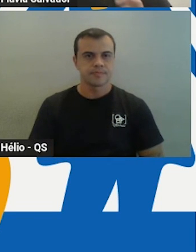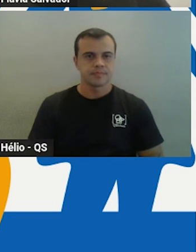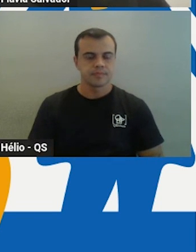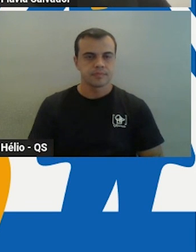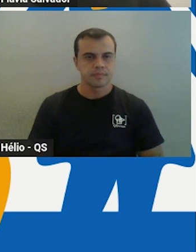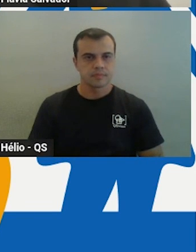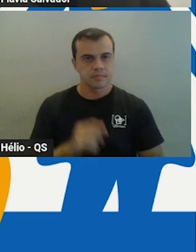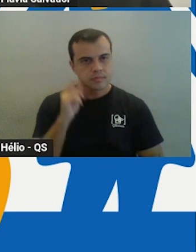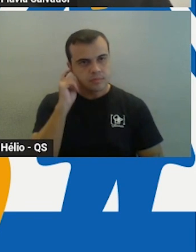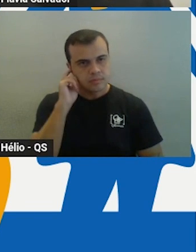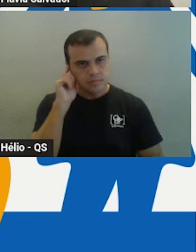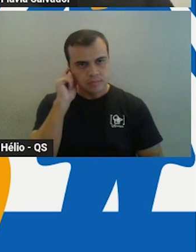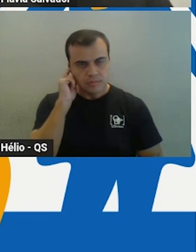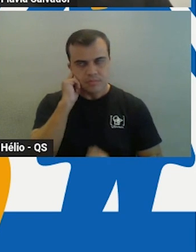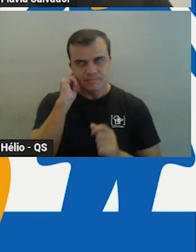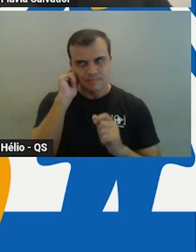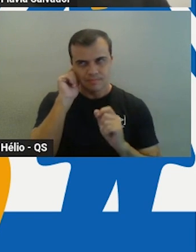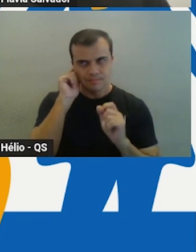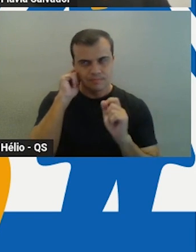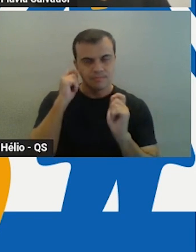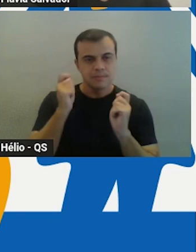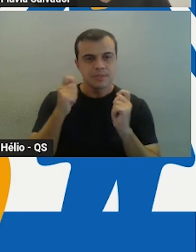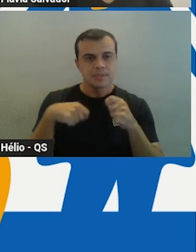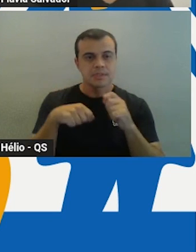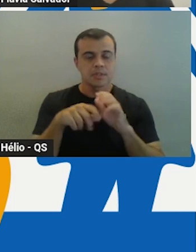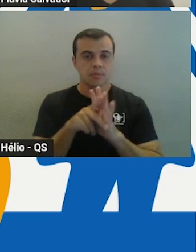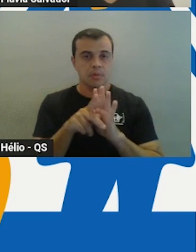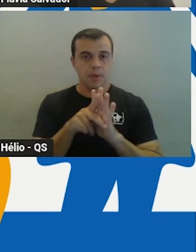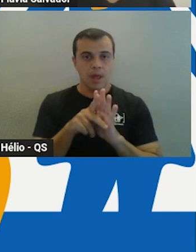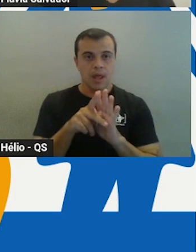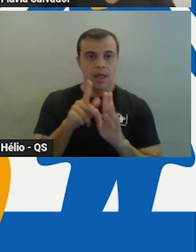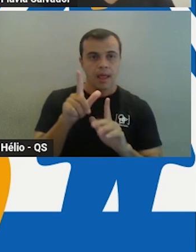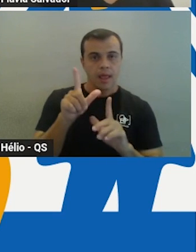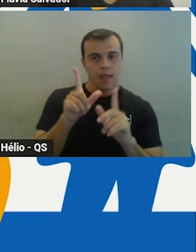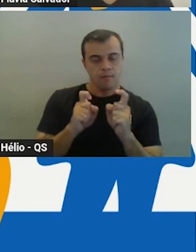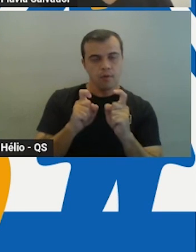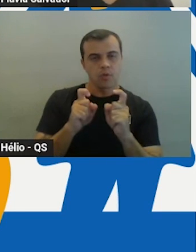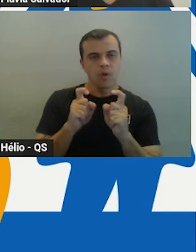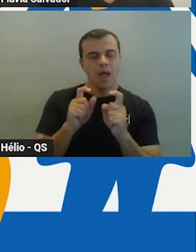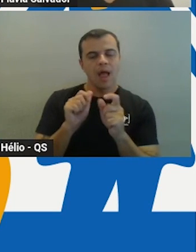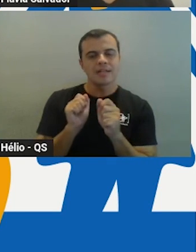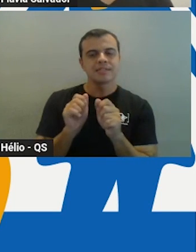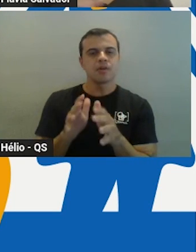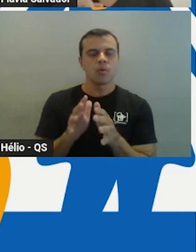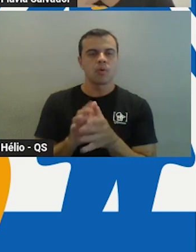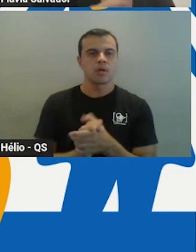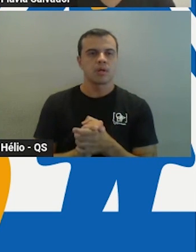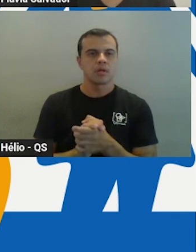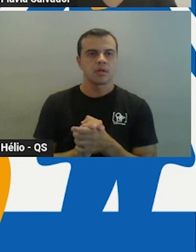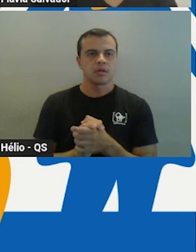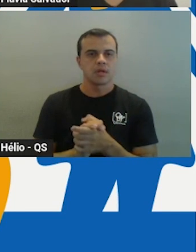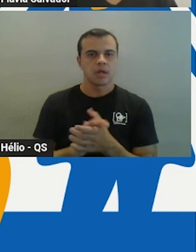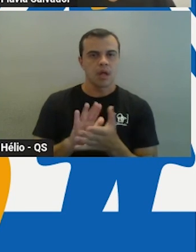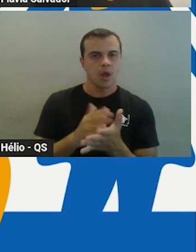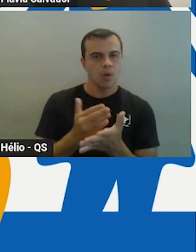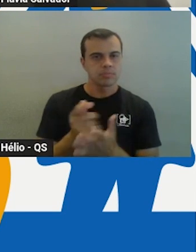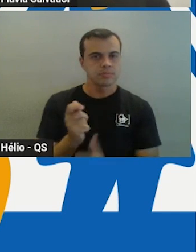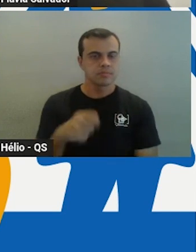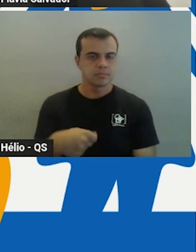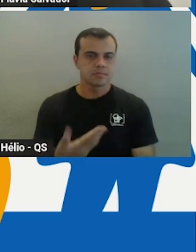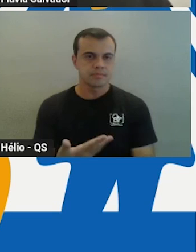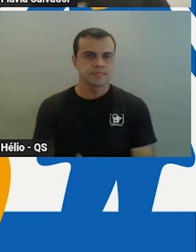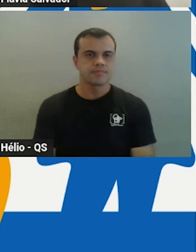O engraçado dessa daqui é que é imagem e ação. Só que a imagem em ação cortando algumas